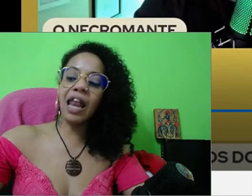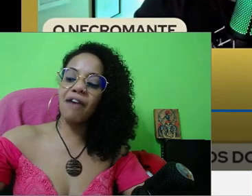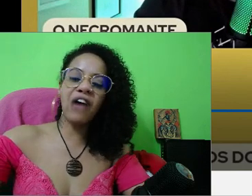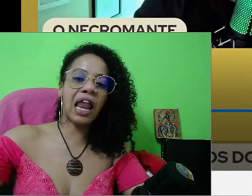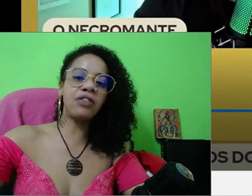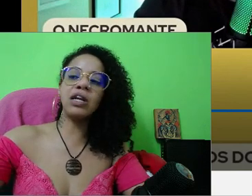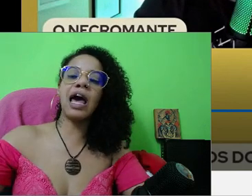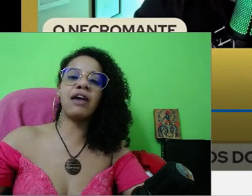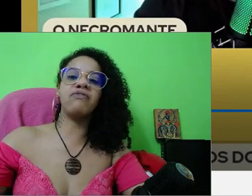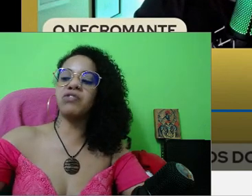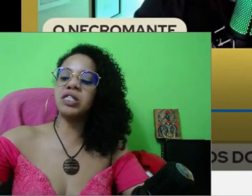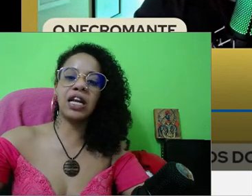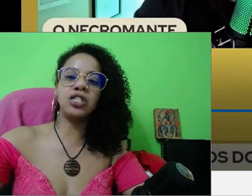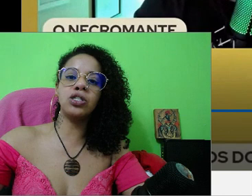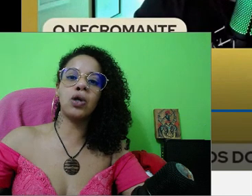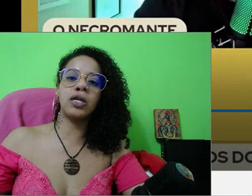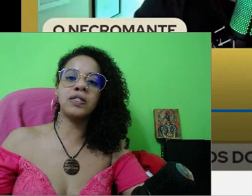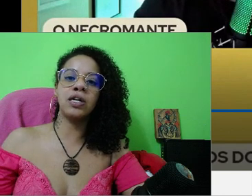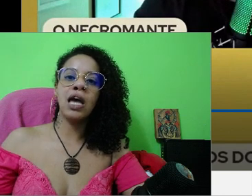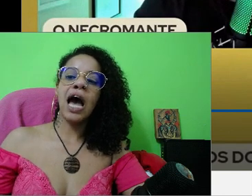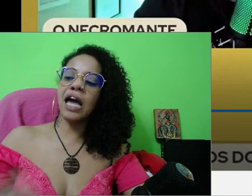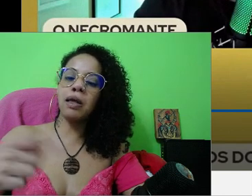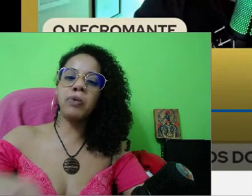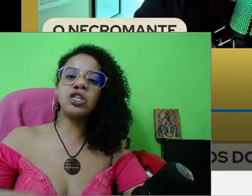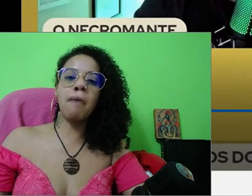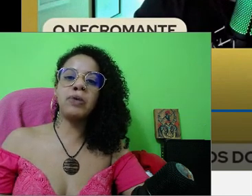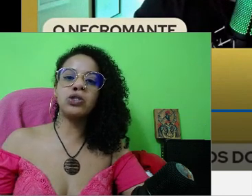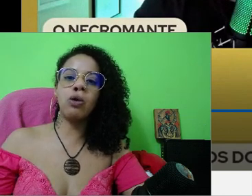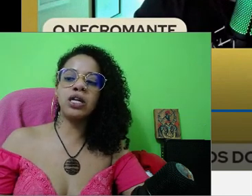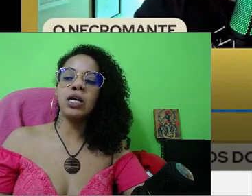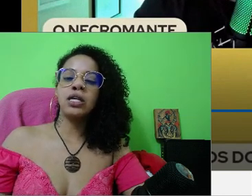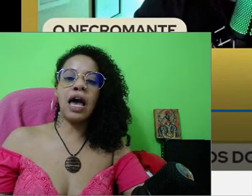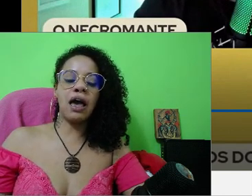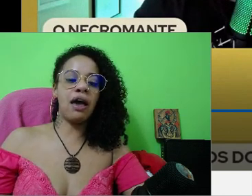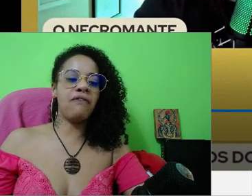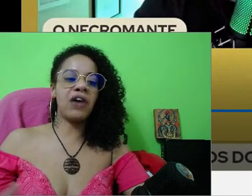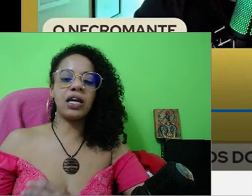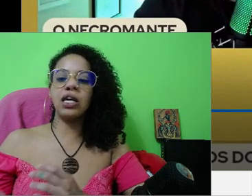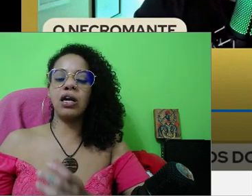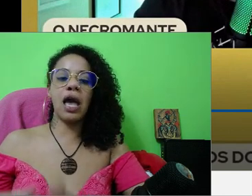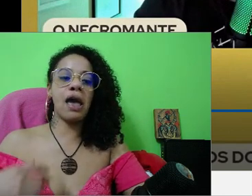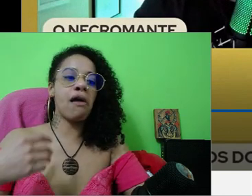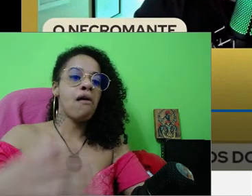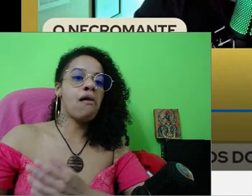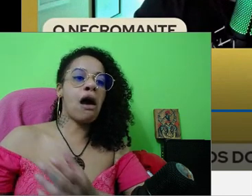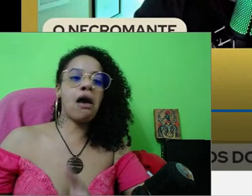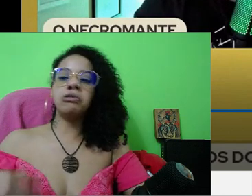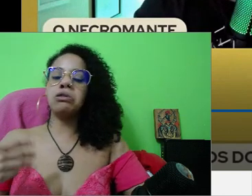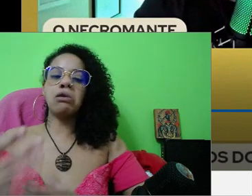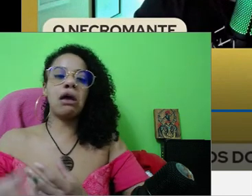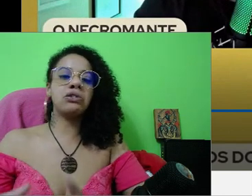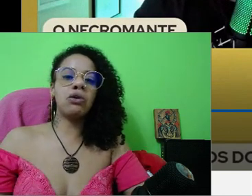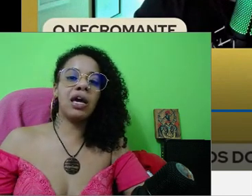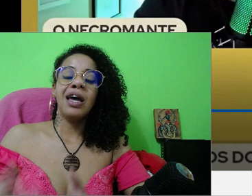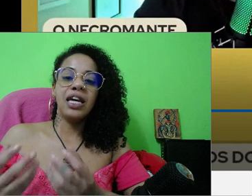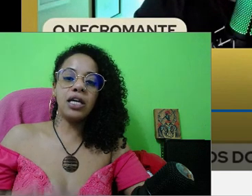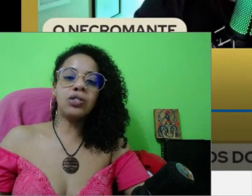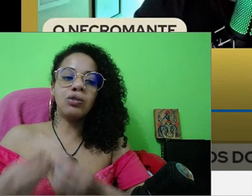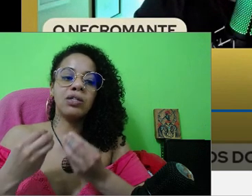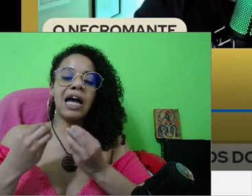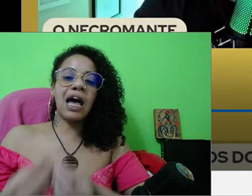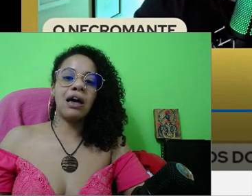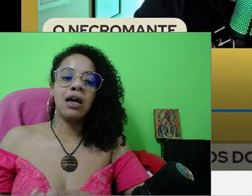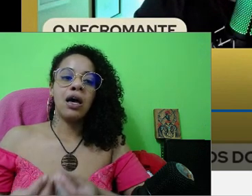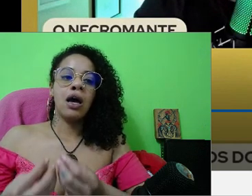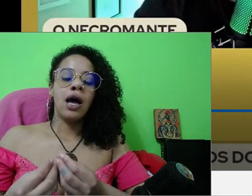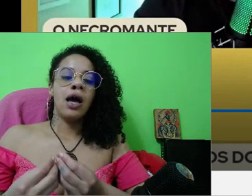negócio tá lá falado em live você vai lá e distorce aí depois chama a pessoa fala que é ai não sei o quê não sei o quê